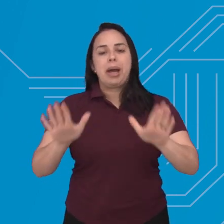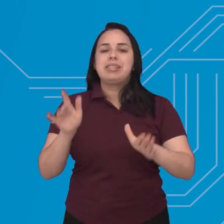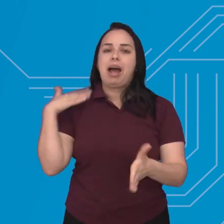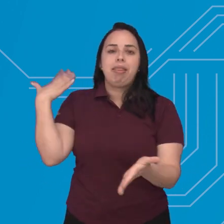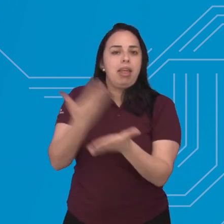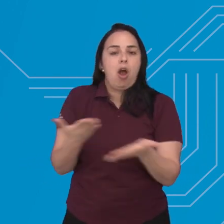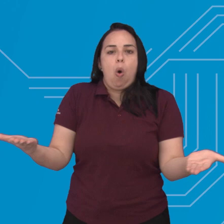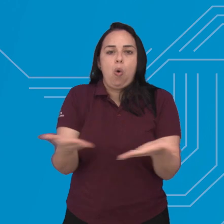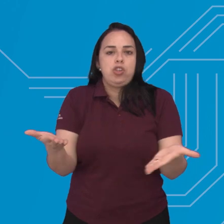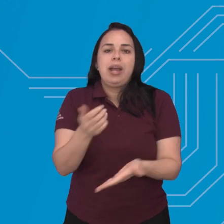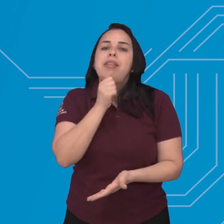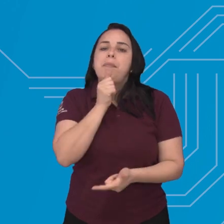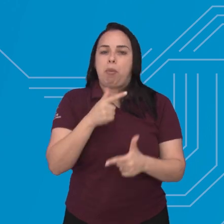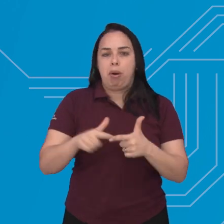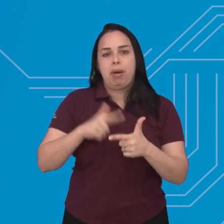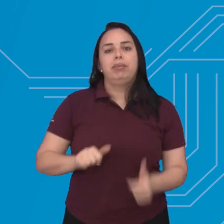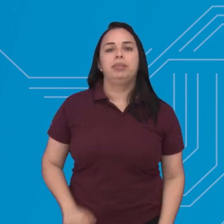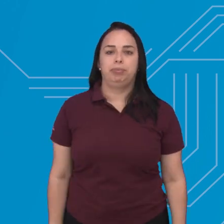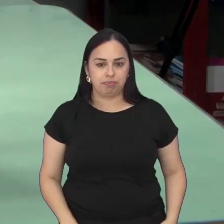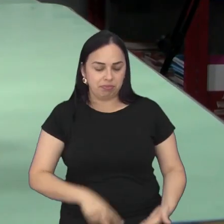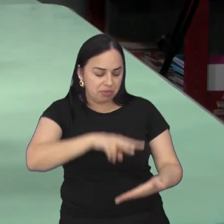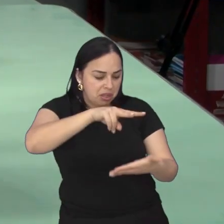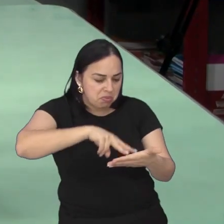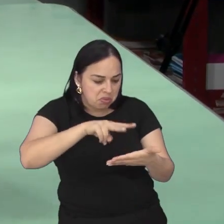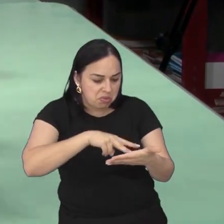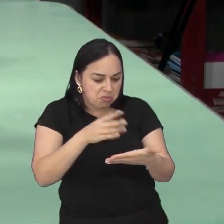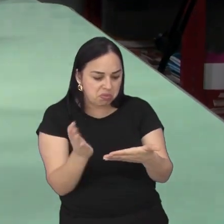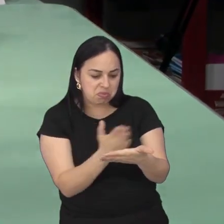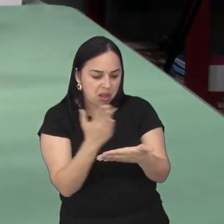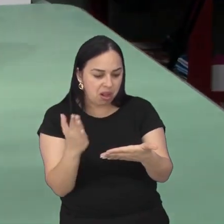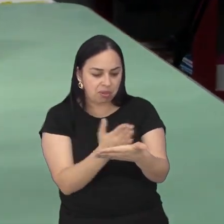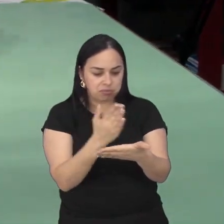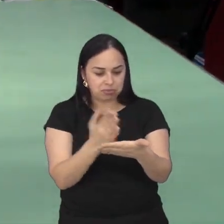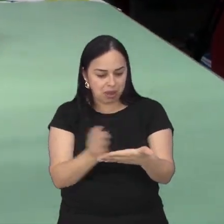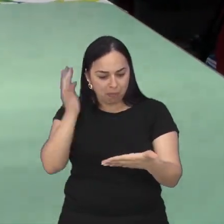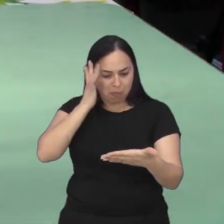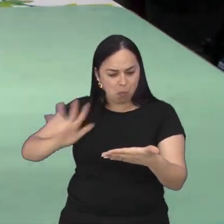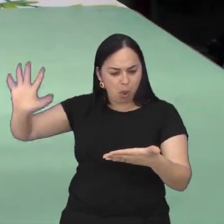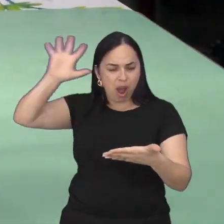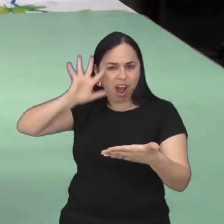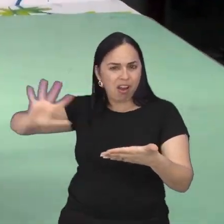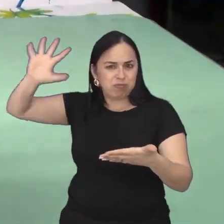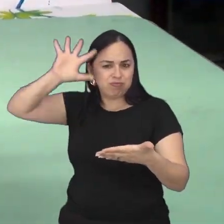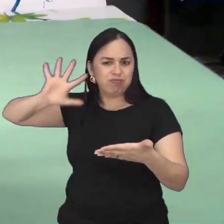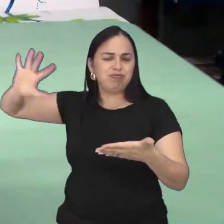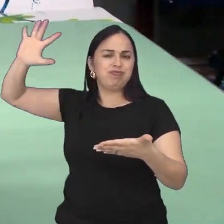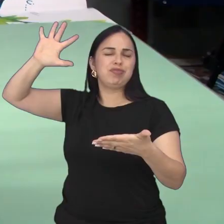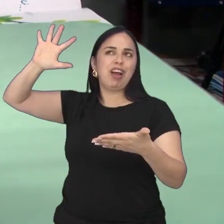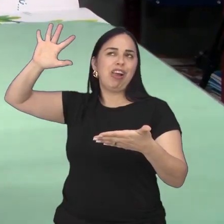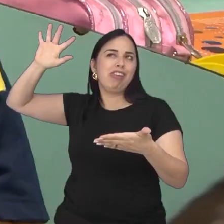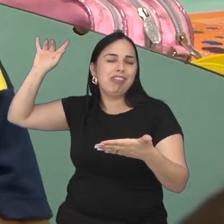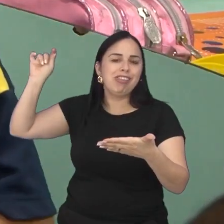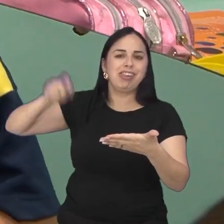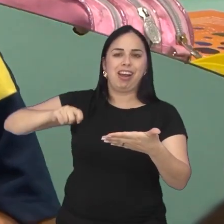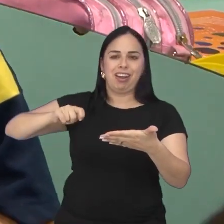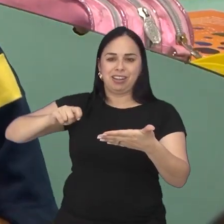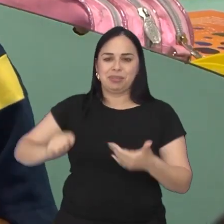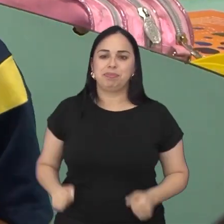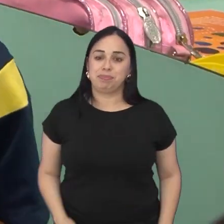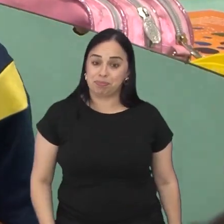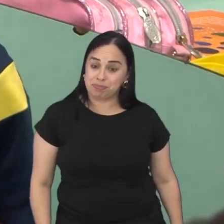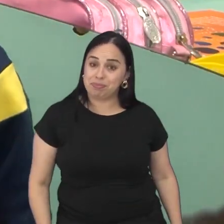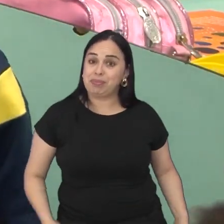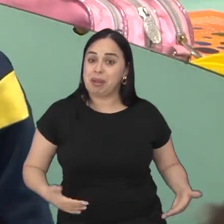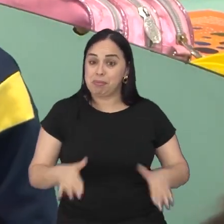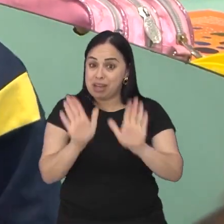nas salas de aulas nos dias de hoje. Abrir um livro é entrar em um universo de possibilidades e fazer a